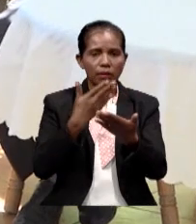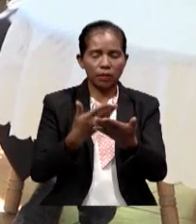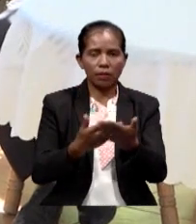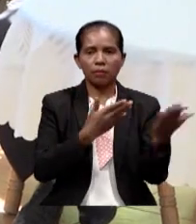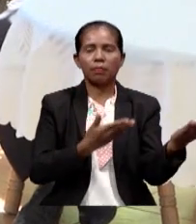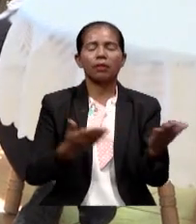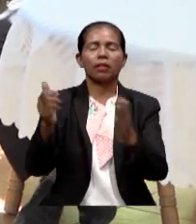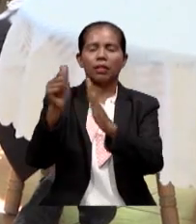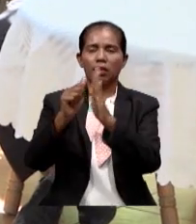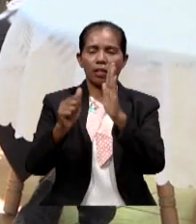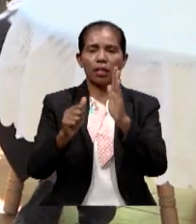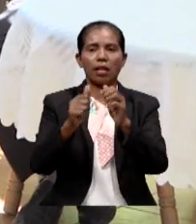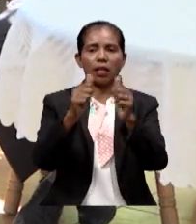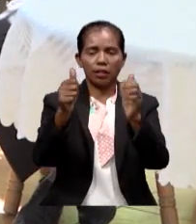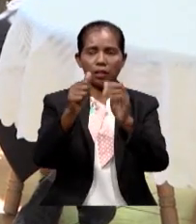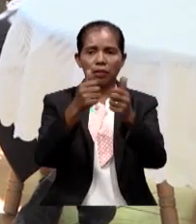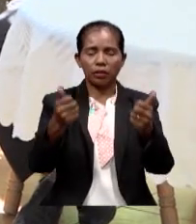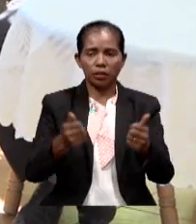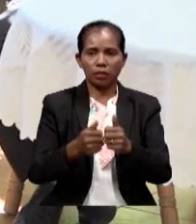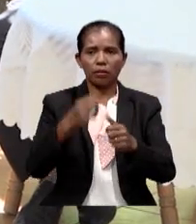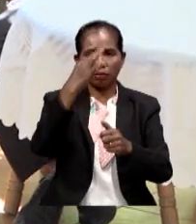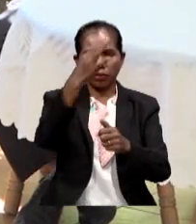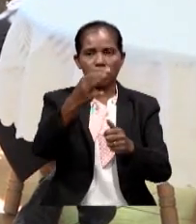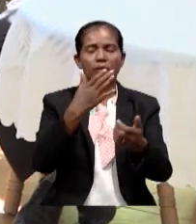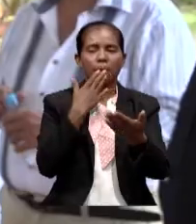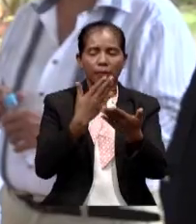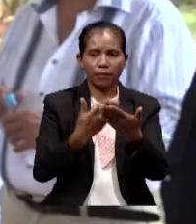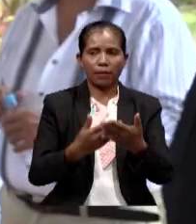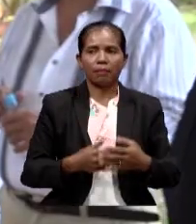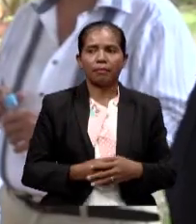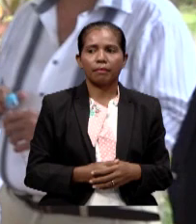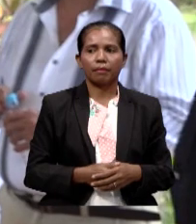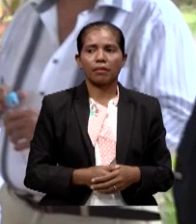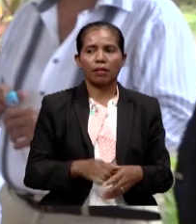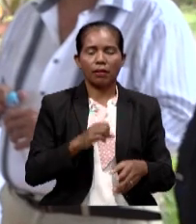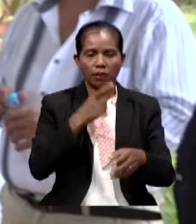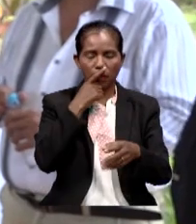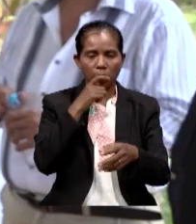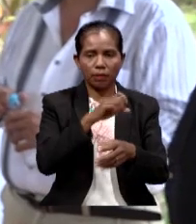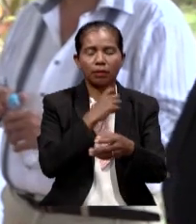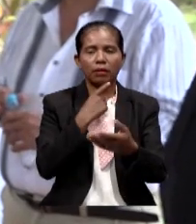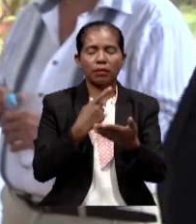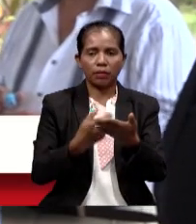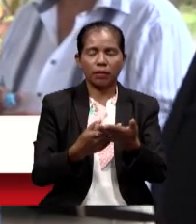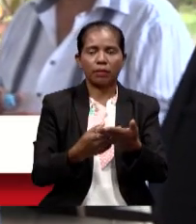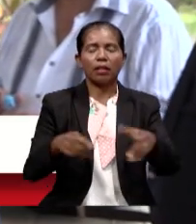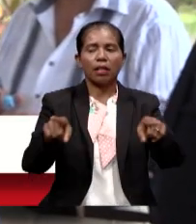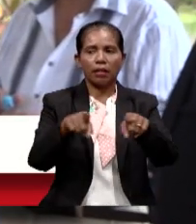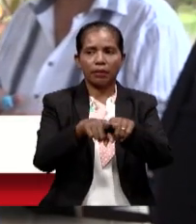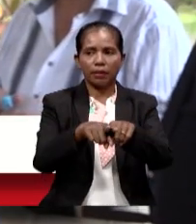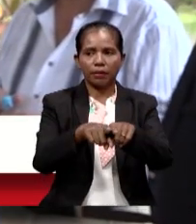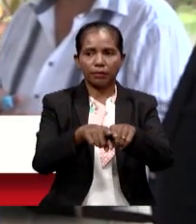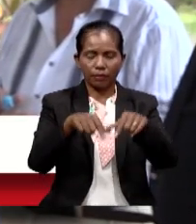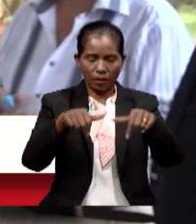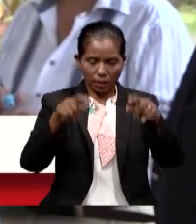belelori asosiasau ne ba oin hodidiak litan. Sim, han soy han discurso a tete, a kaitne han esa asociação ida antiga